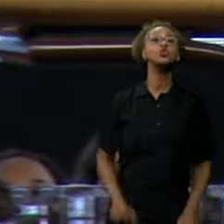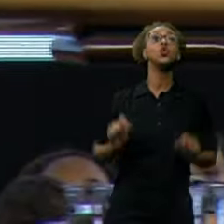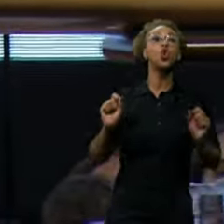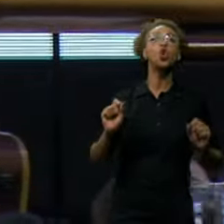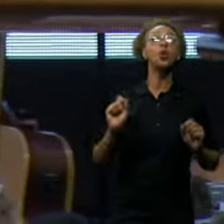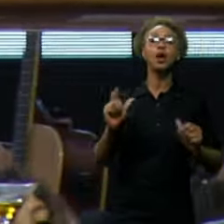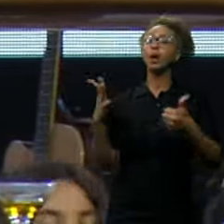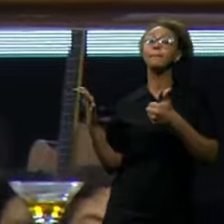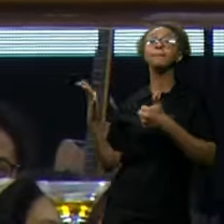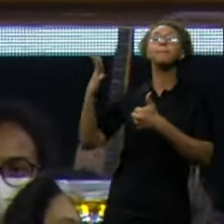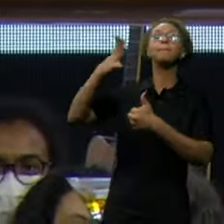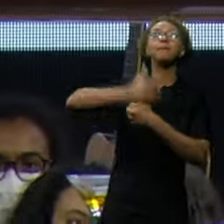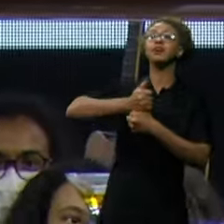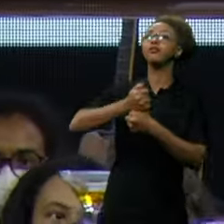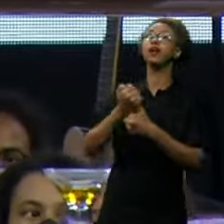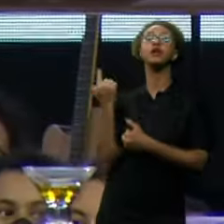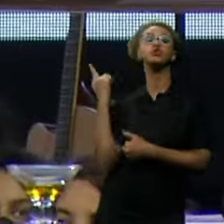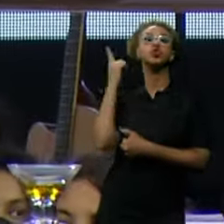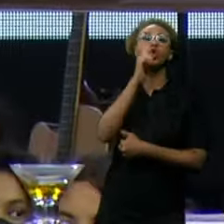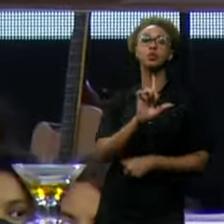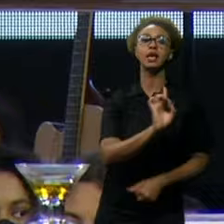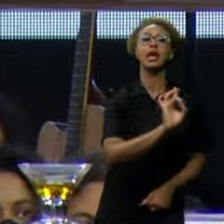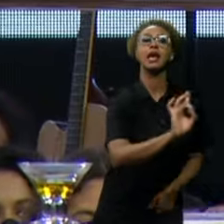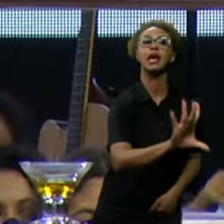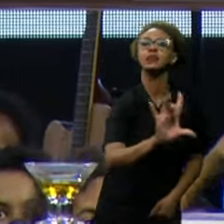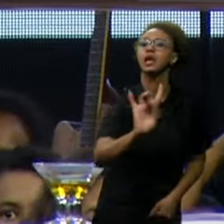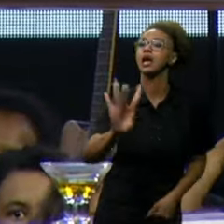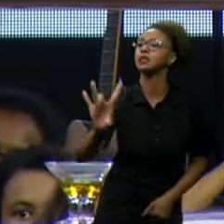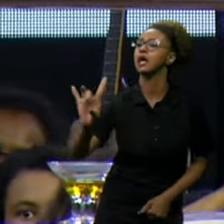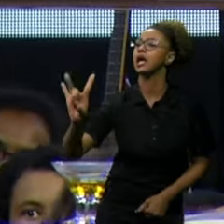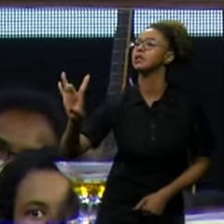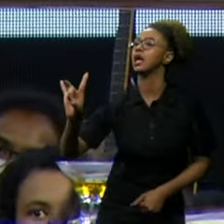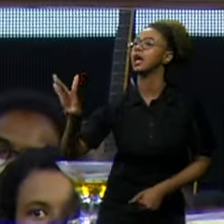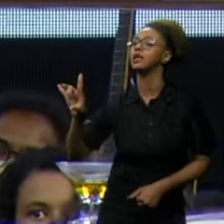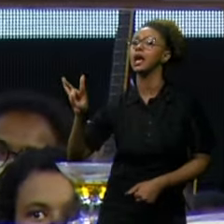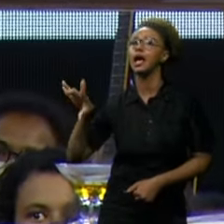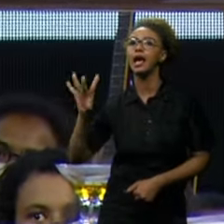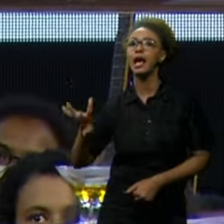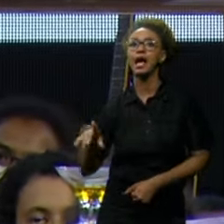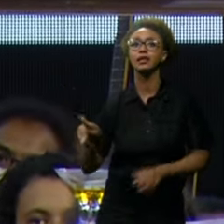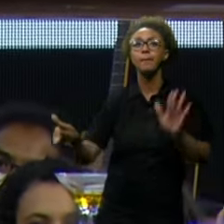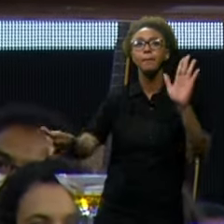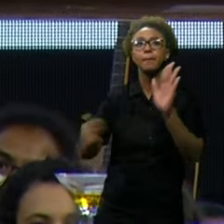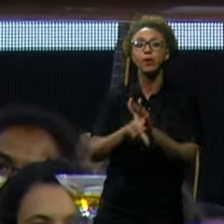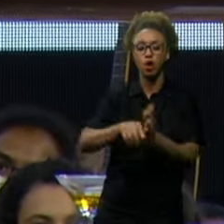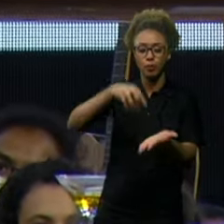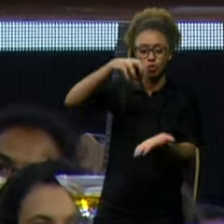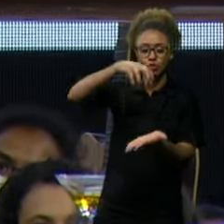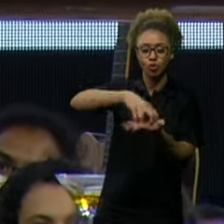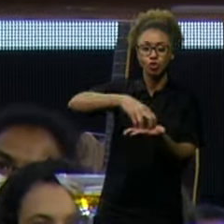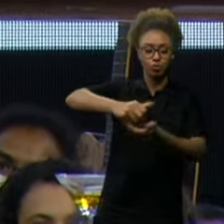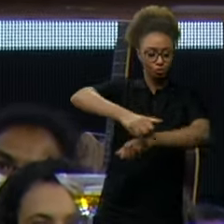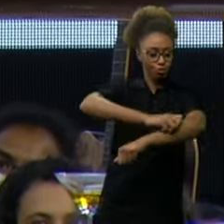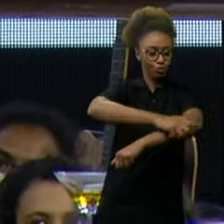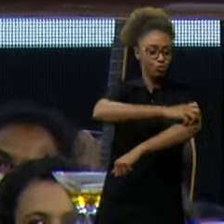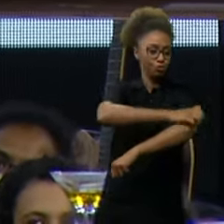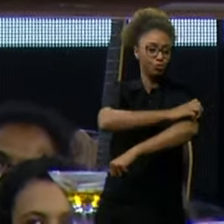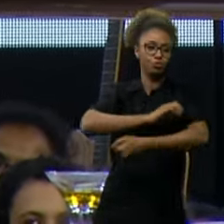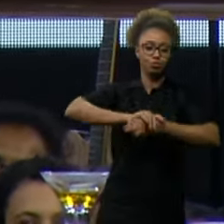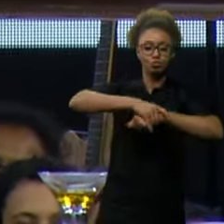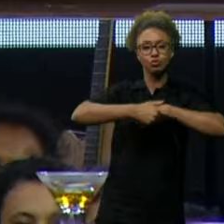ia ter que compartilhar e no líquido e nem nada mas cada um EA poder entrar no banheiro para usar o